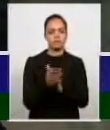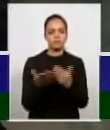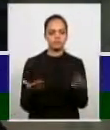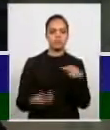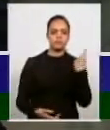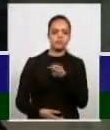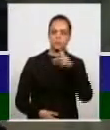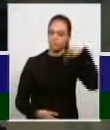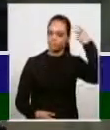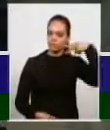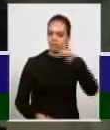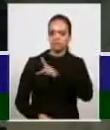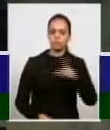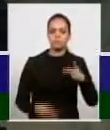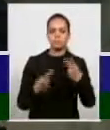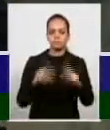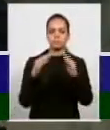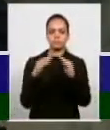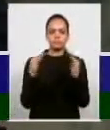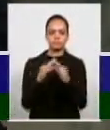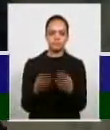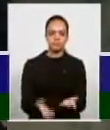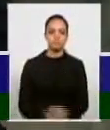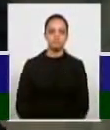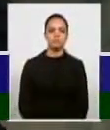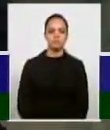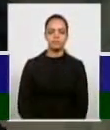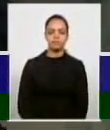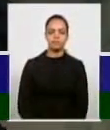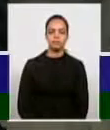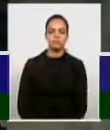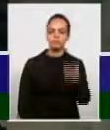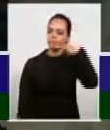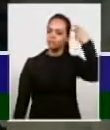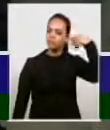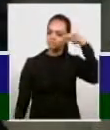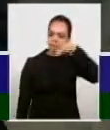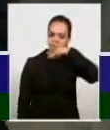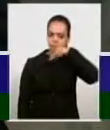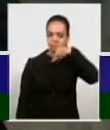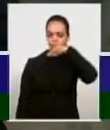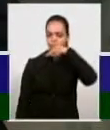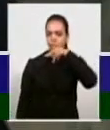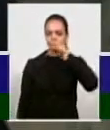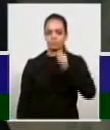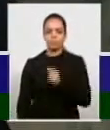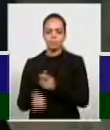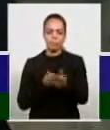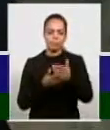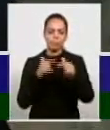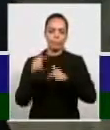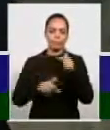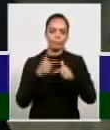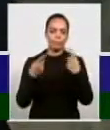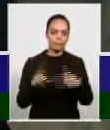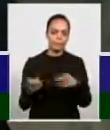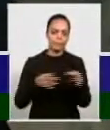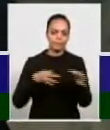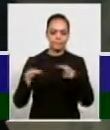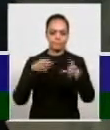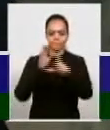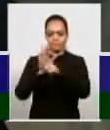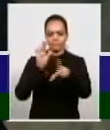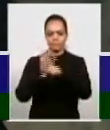o nosso vereador e presidente dessa casa, vereador Márcio Nobre, pela iniciativa desse projeto de